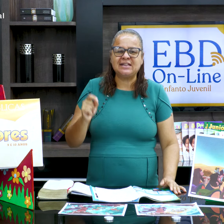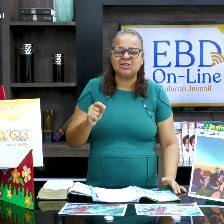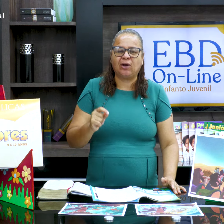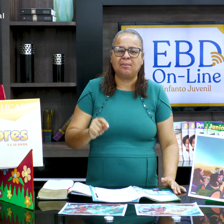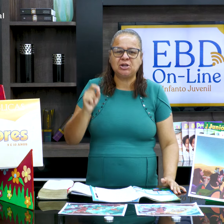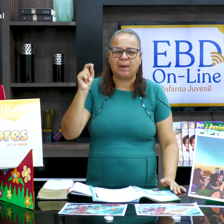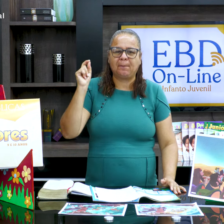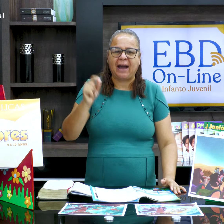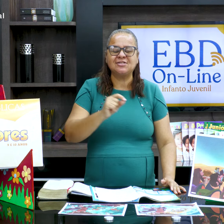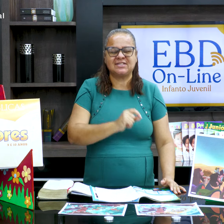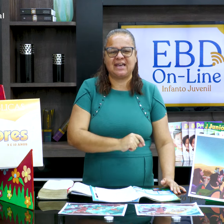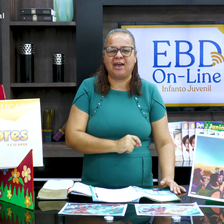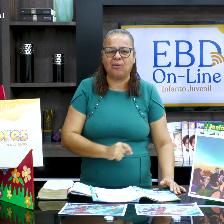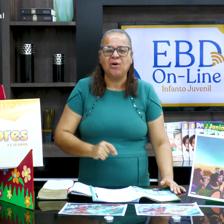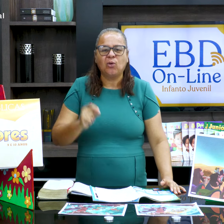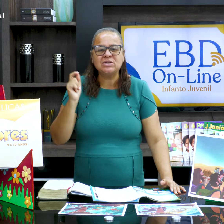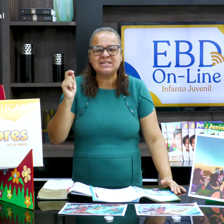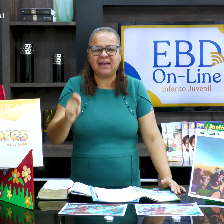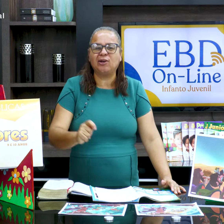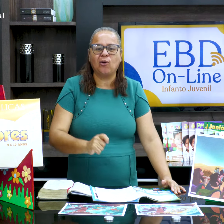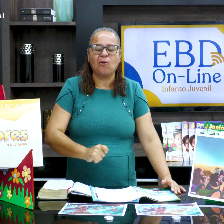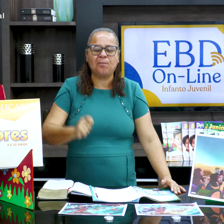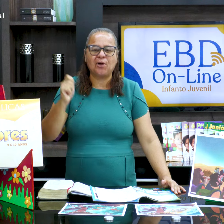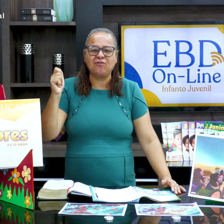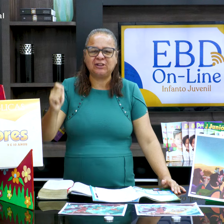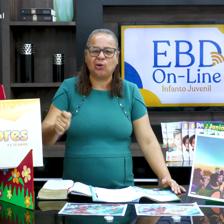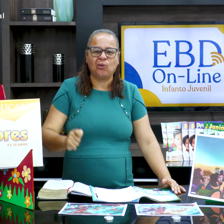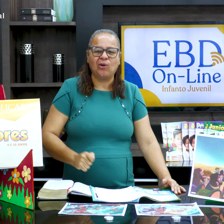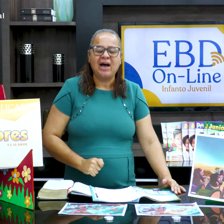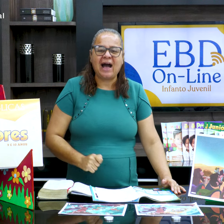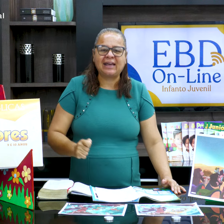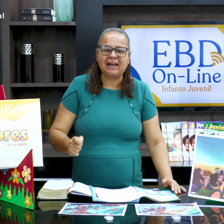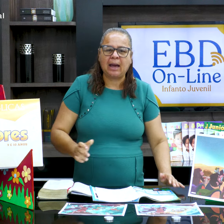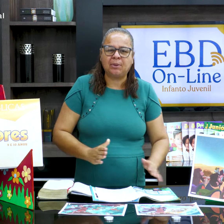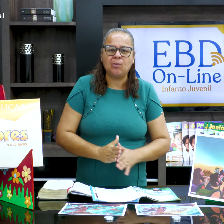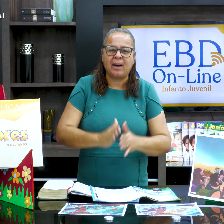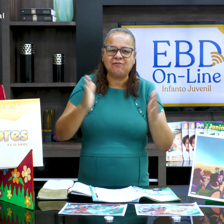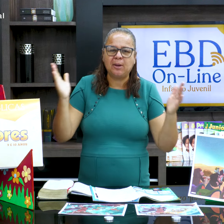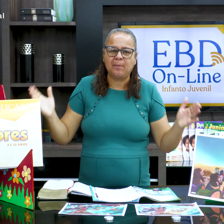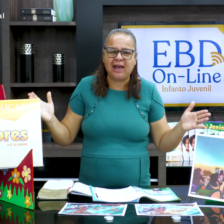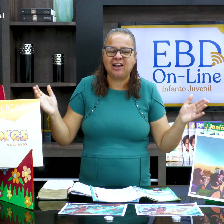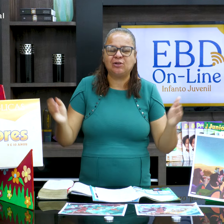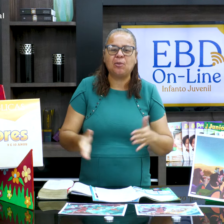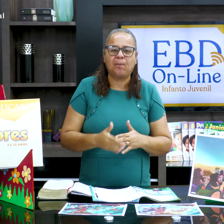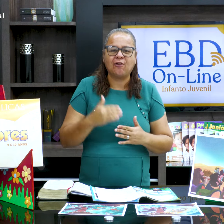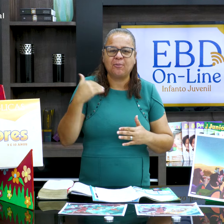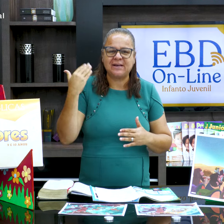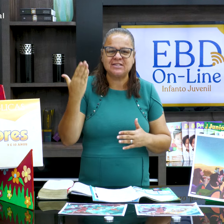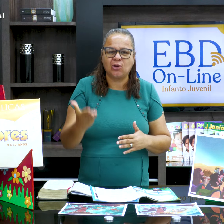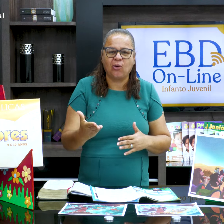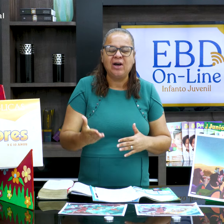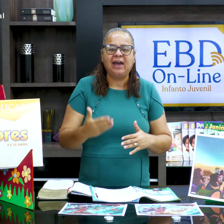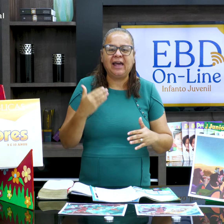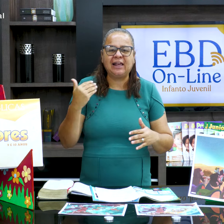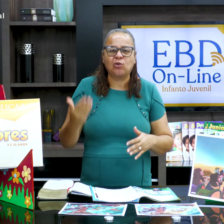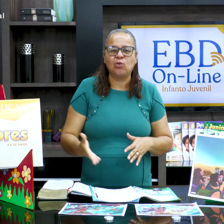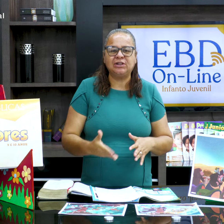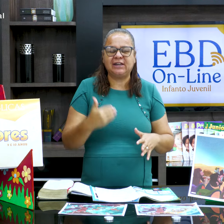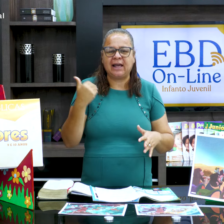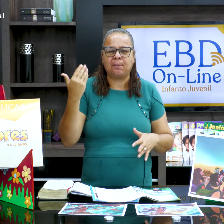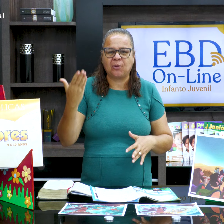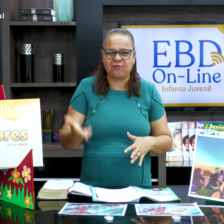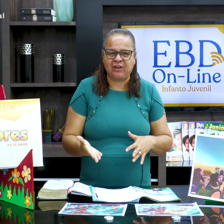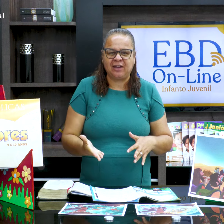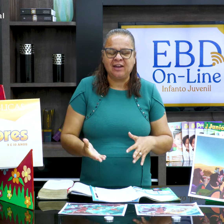você diz olha mas papai do céu o senhor o provedor aquele que abriu o mar vermelho e o povo passou ele